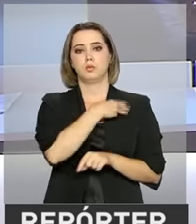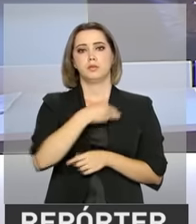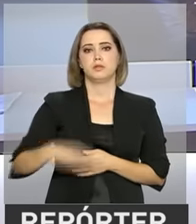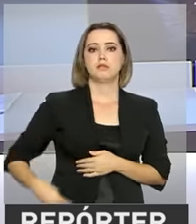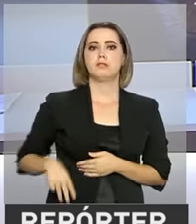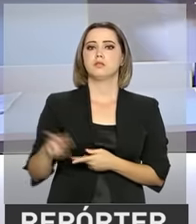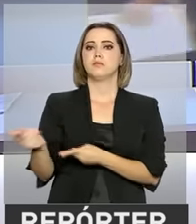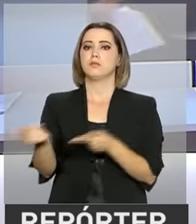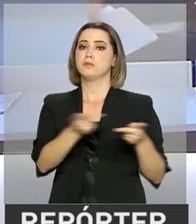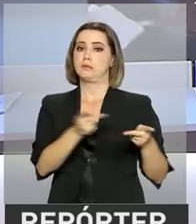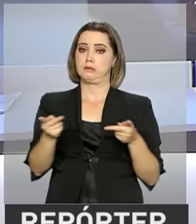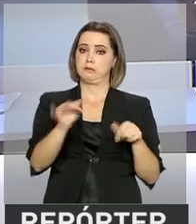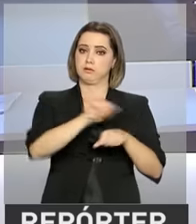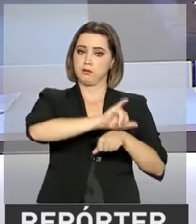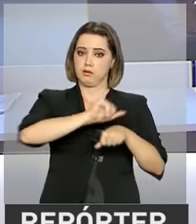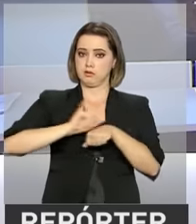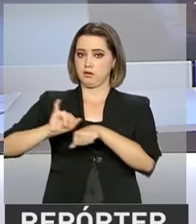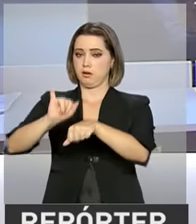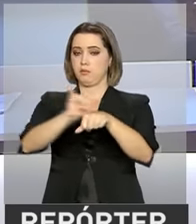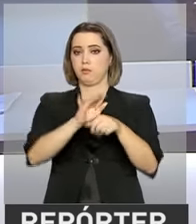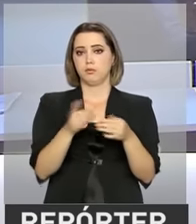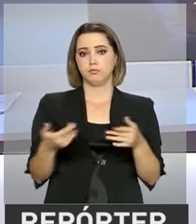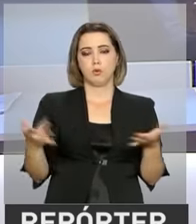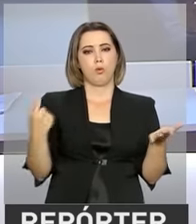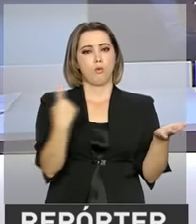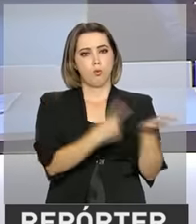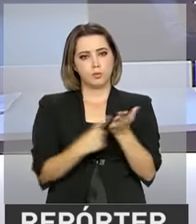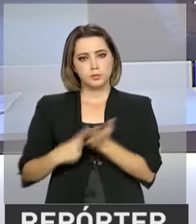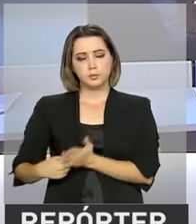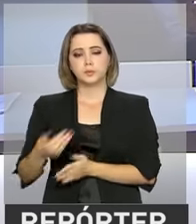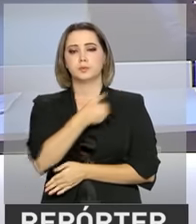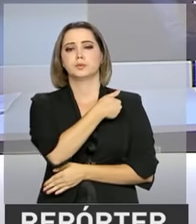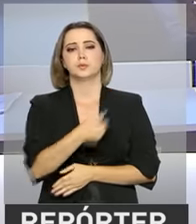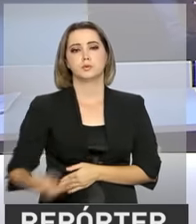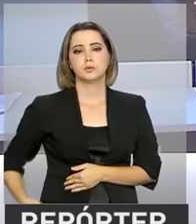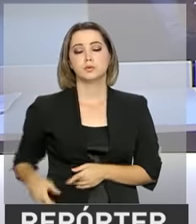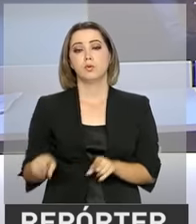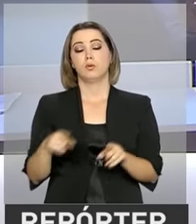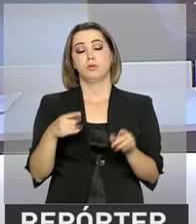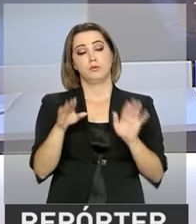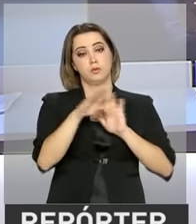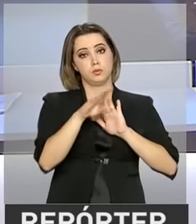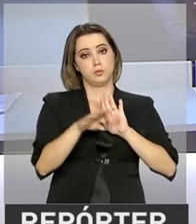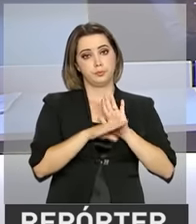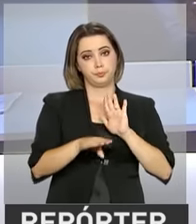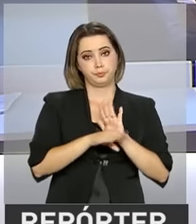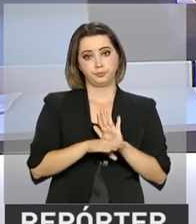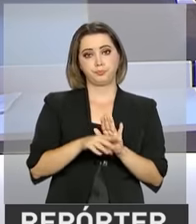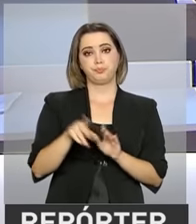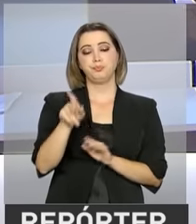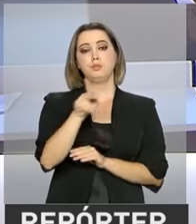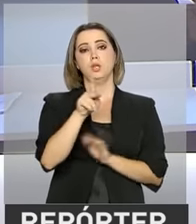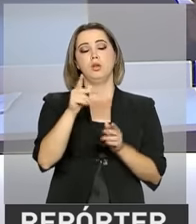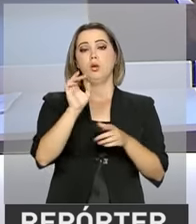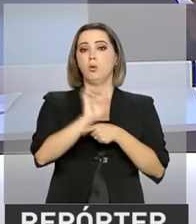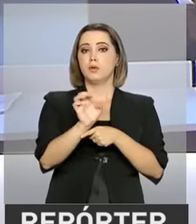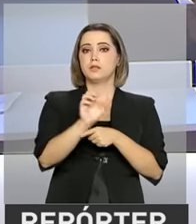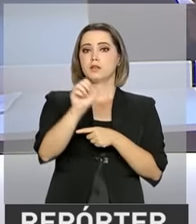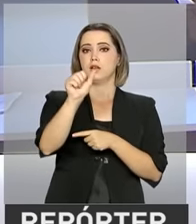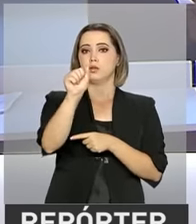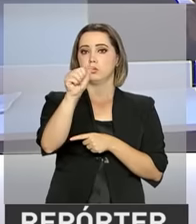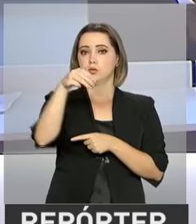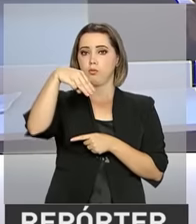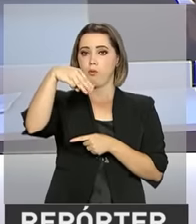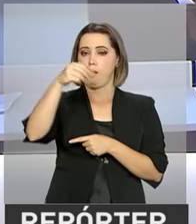visitar as capitais para oficializar a Adesão dos governos ao programa o Amapá foi o primeiro a participar o crianç